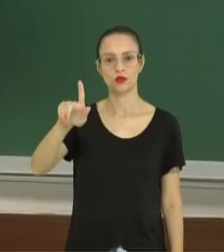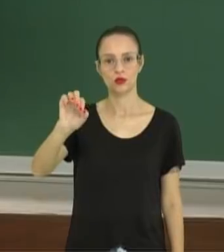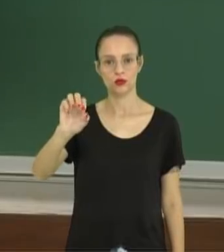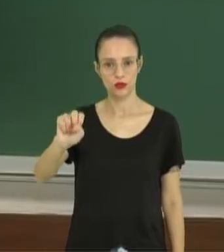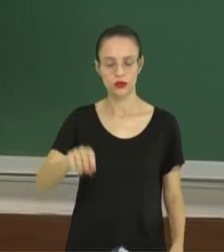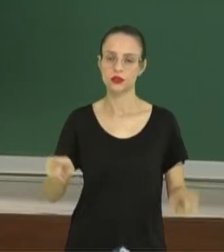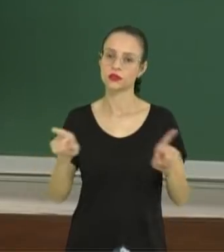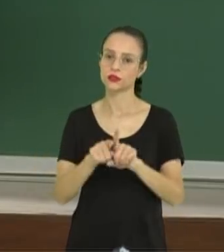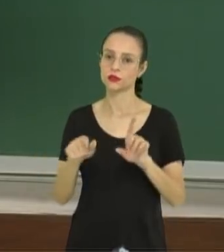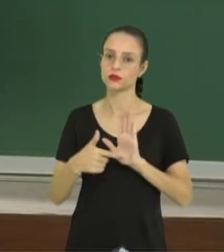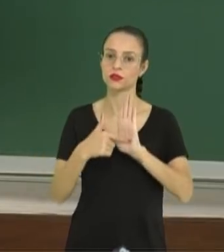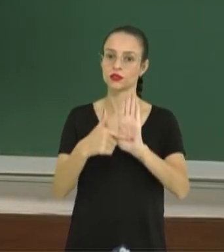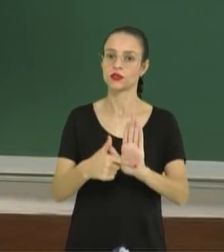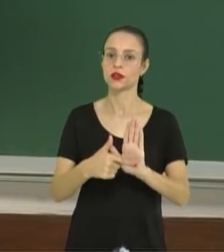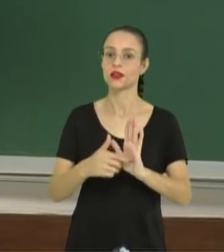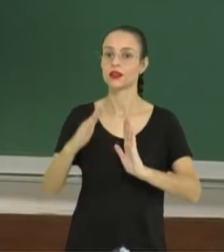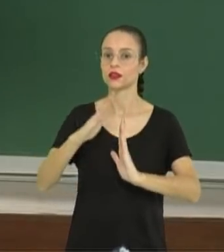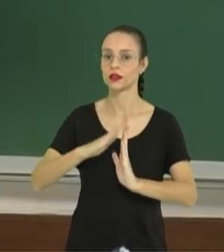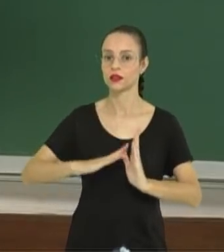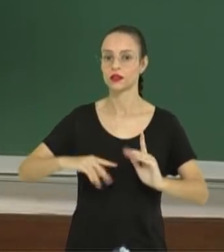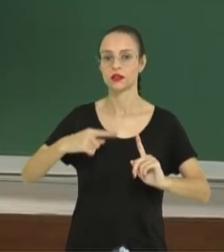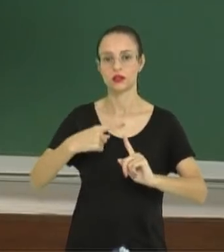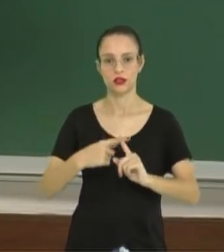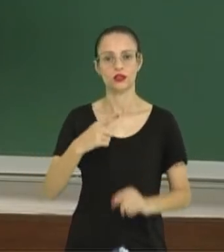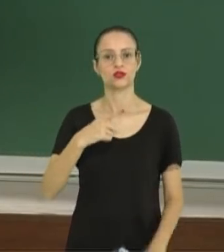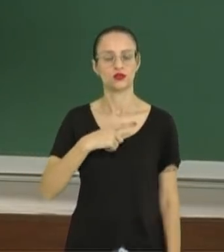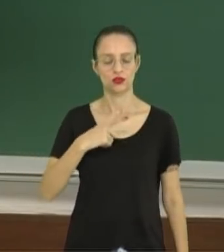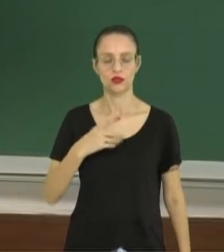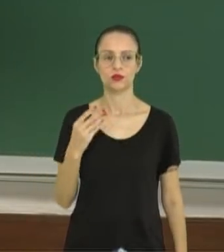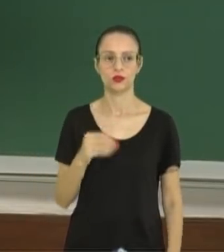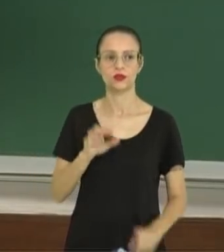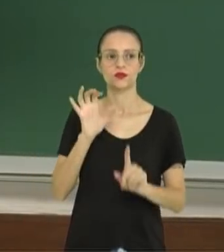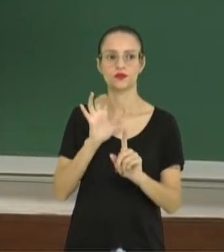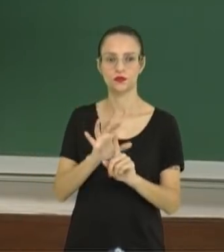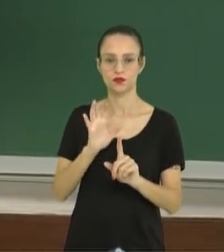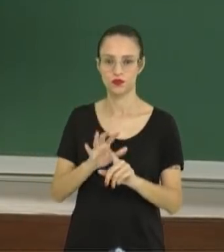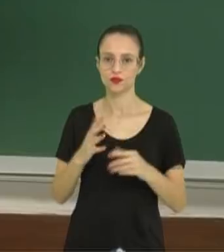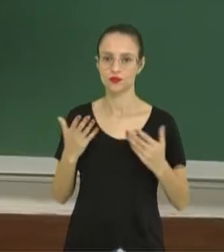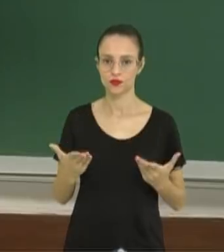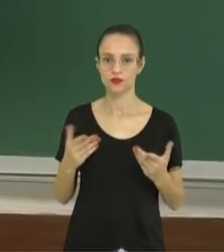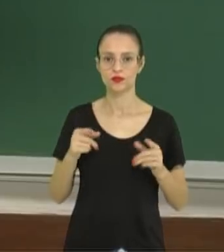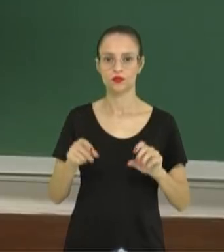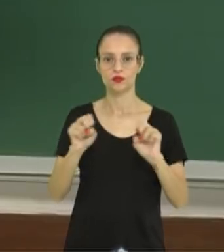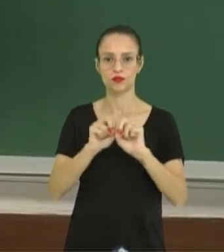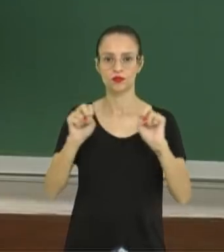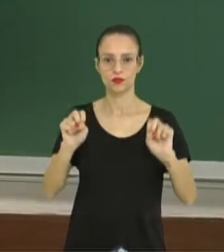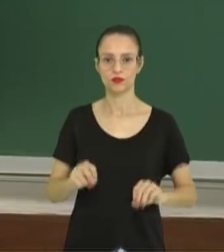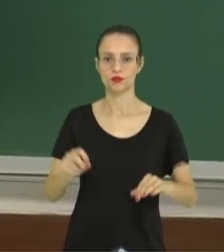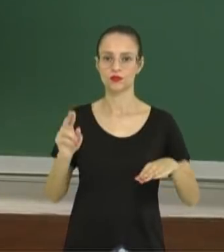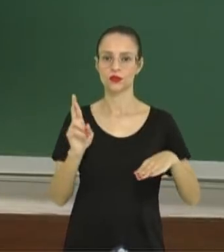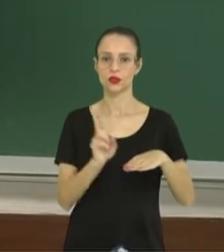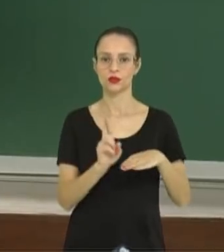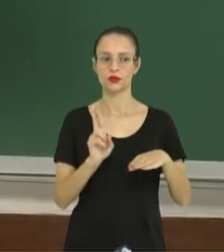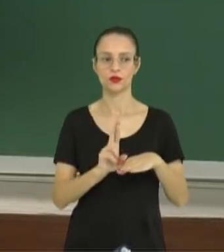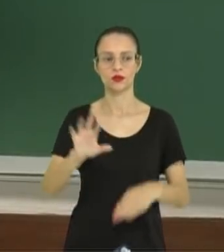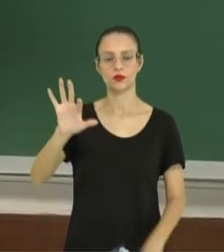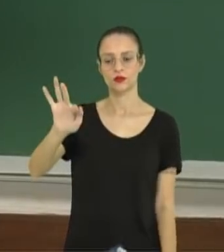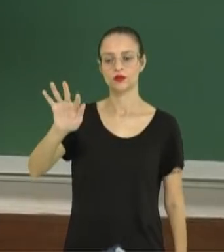aqui destacar que o clero, a igreja, tinha muita influência nesse sistema